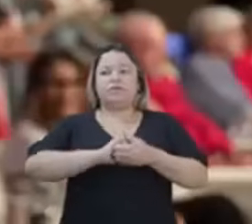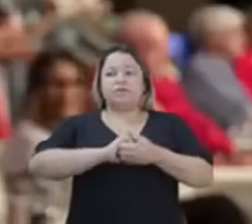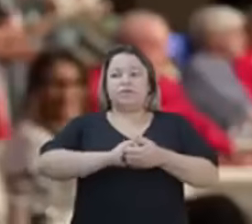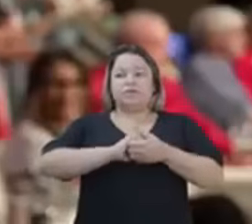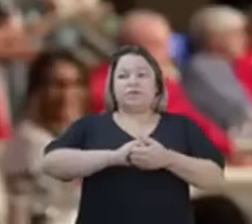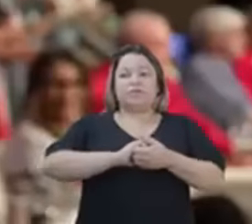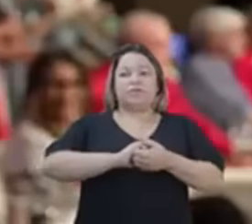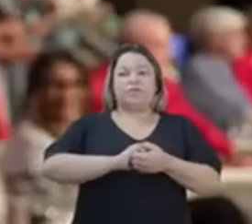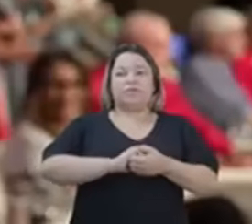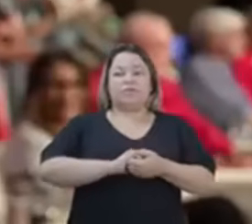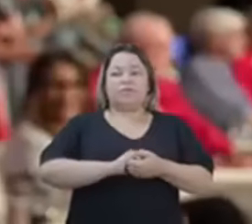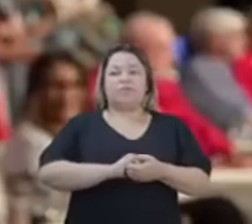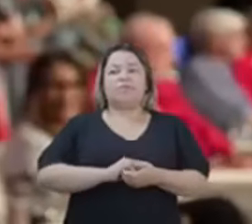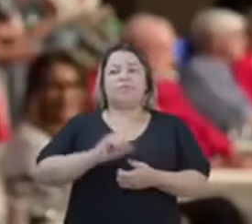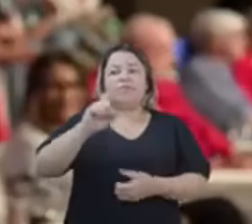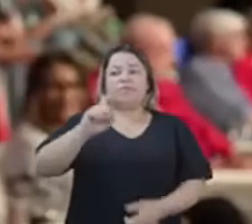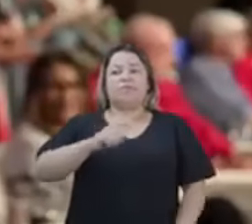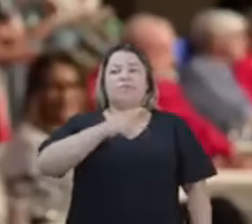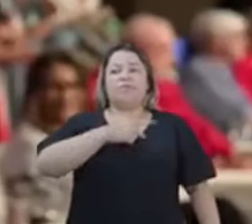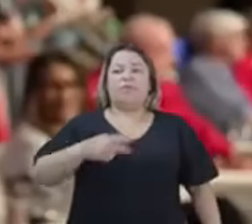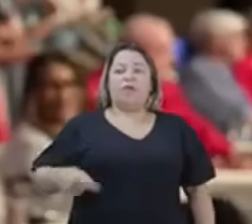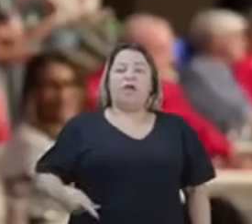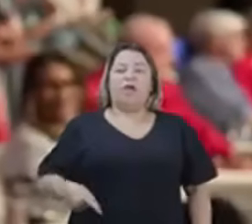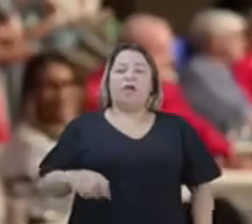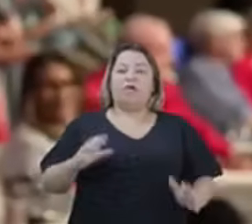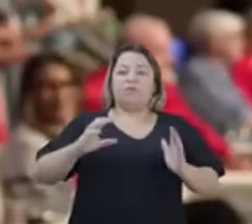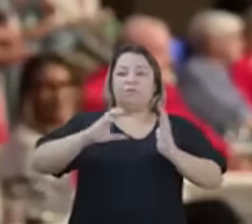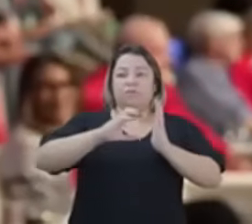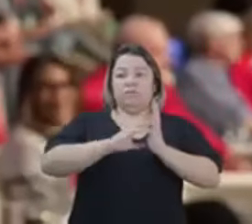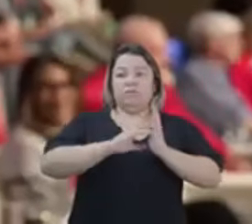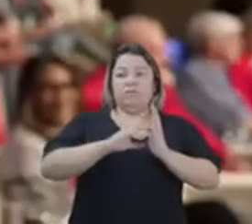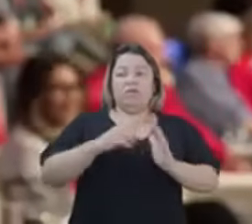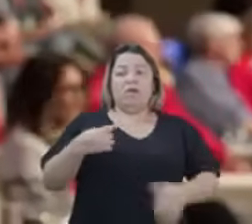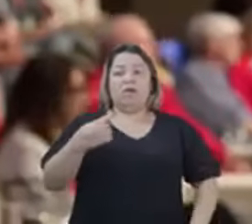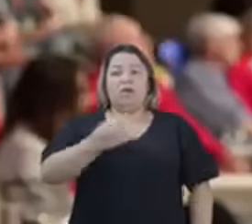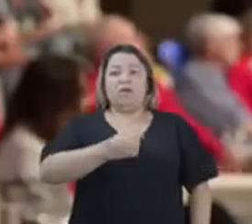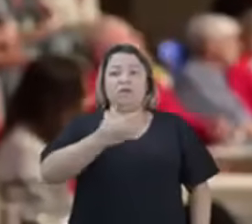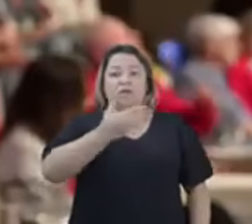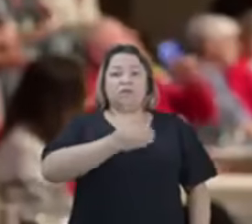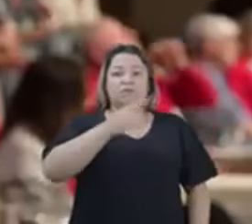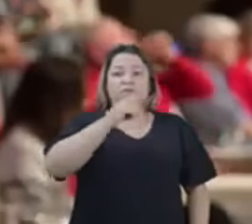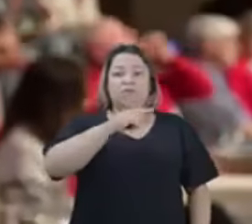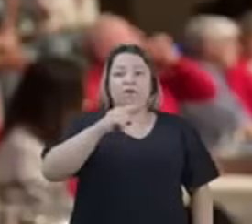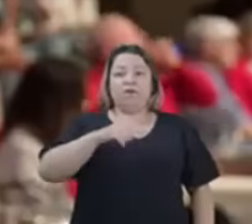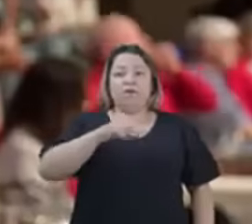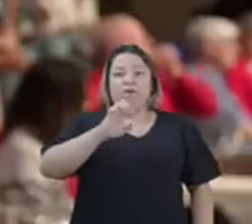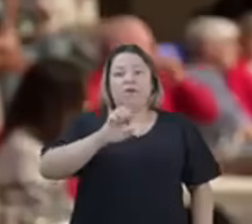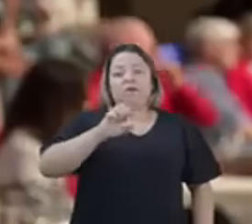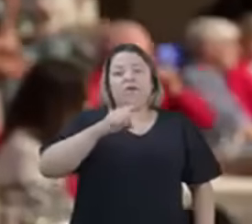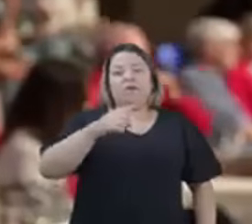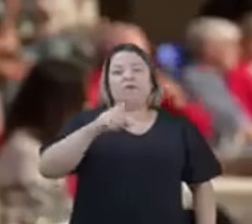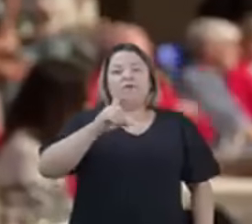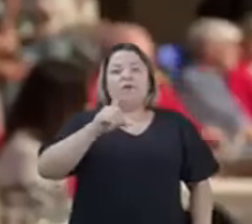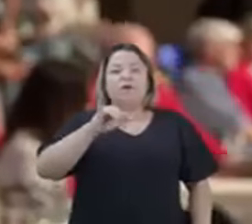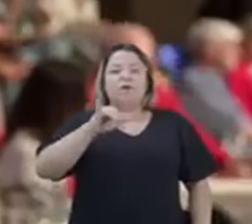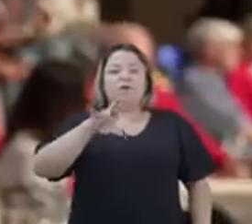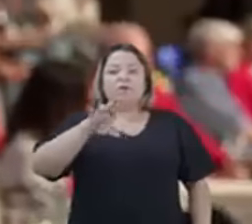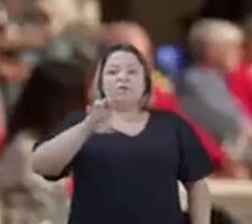saudar os ex-presidentes do nosso partido, nossos companheiros Zé Dirceu e Rio Falcão, que estão aqui, em nome